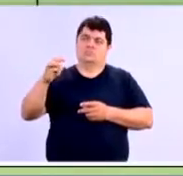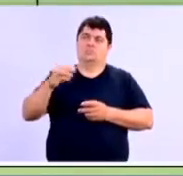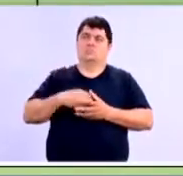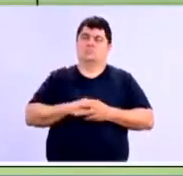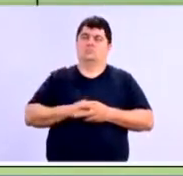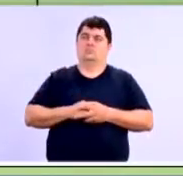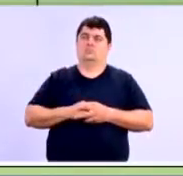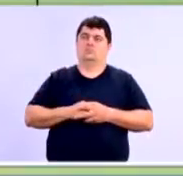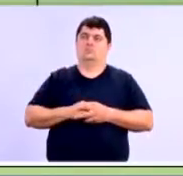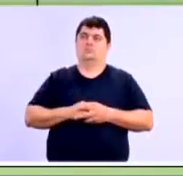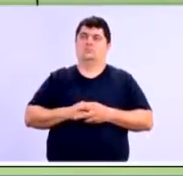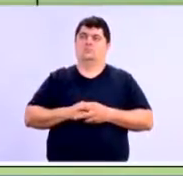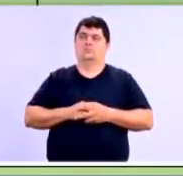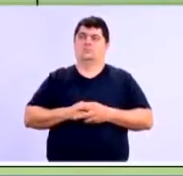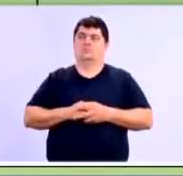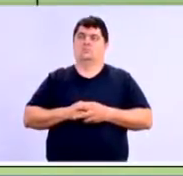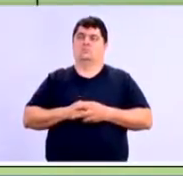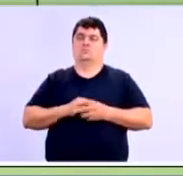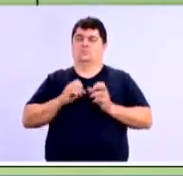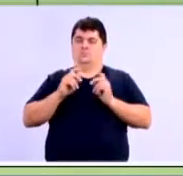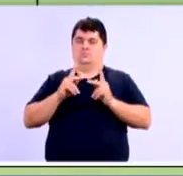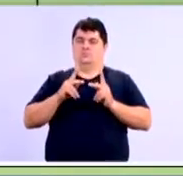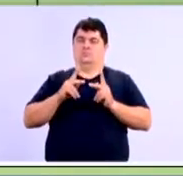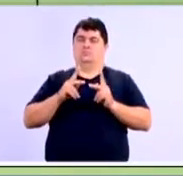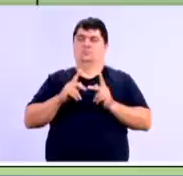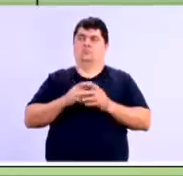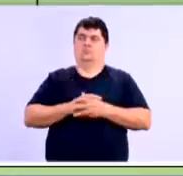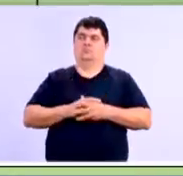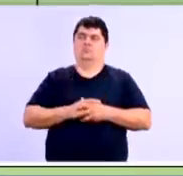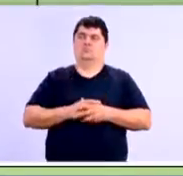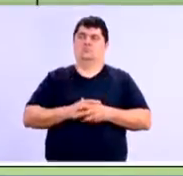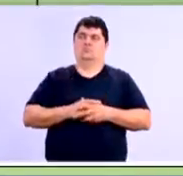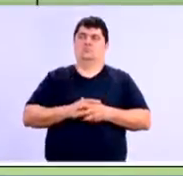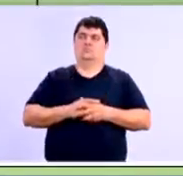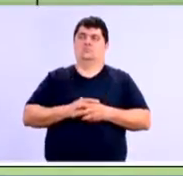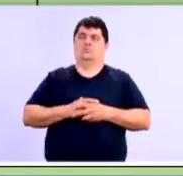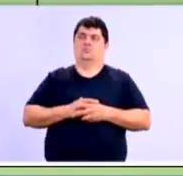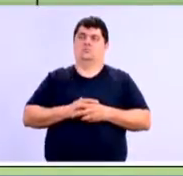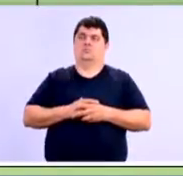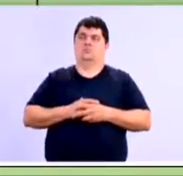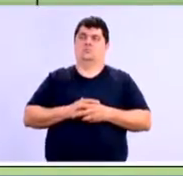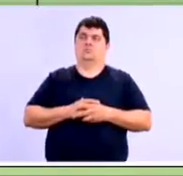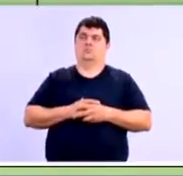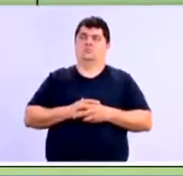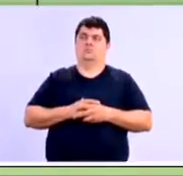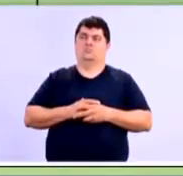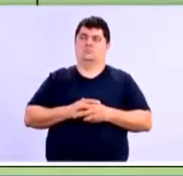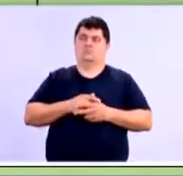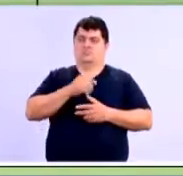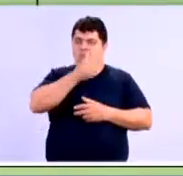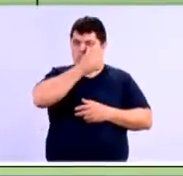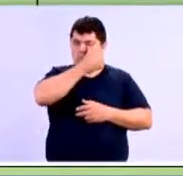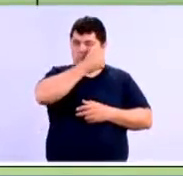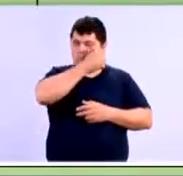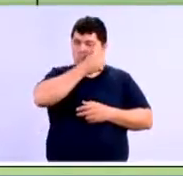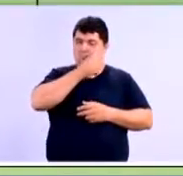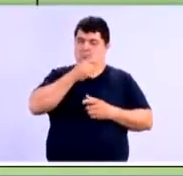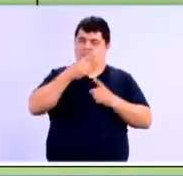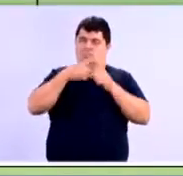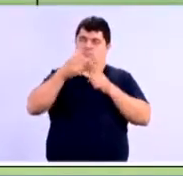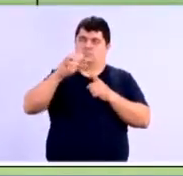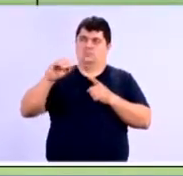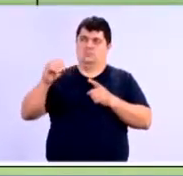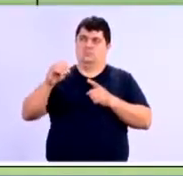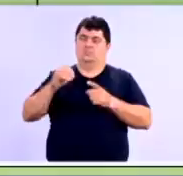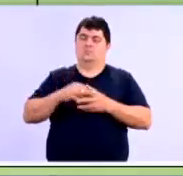50,13%, é isso, professora? Isso. Ok nisso? 50,13. Então, aqui, ó, pego o meu resultado aqui e multiplico por 100 para